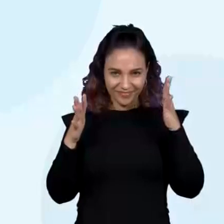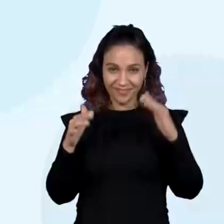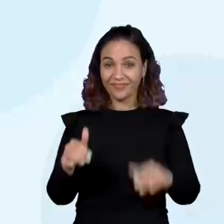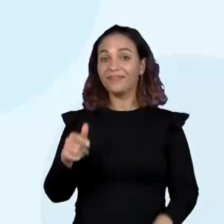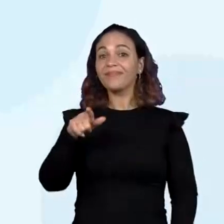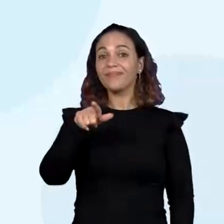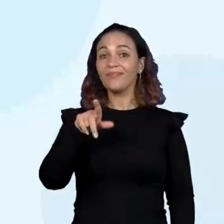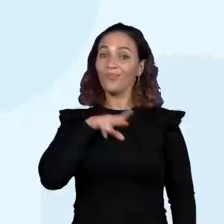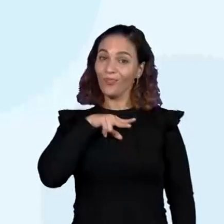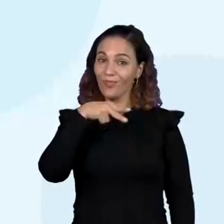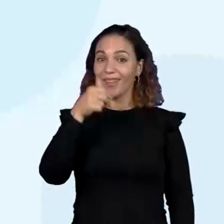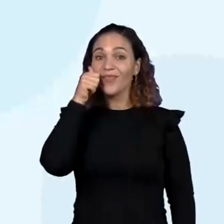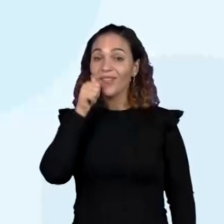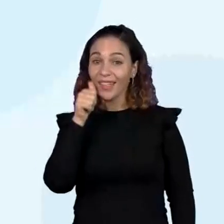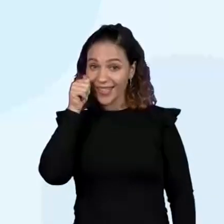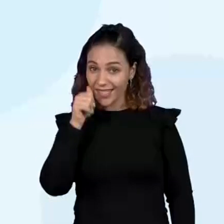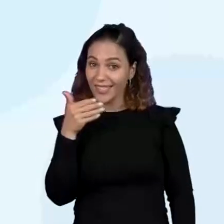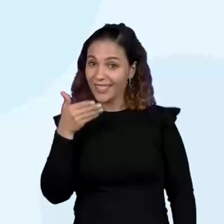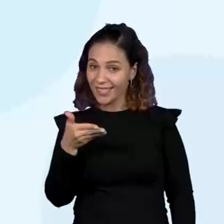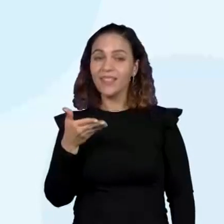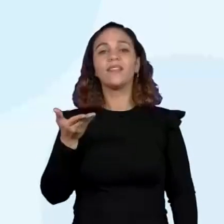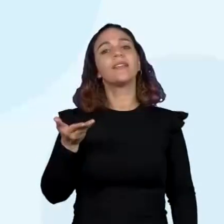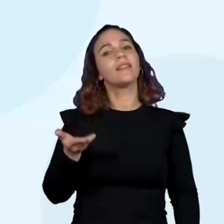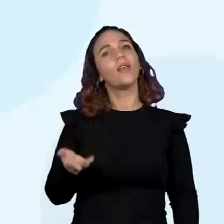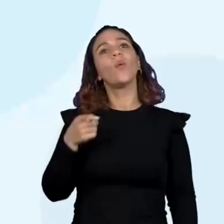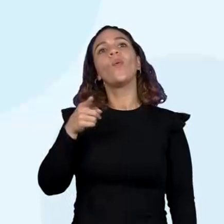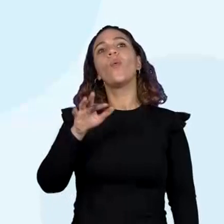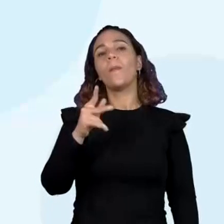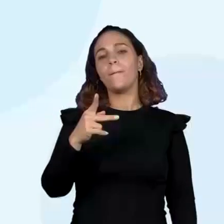Portuguesa com S.